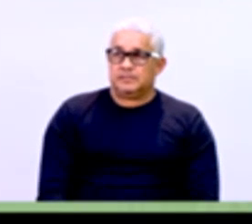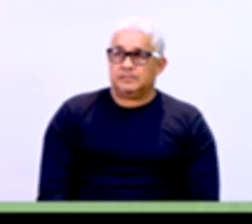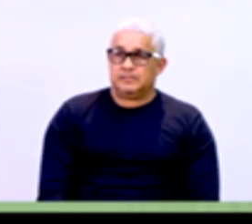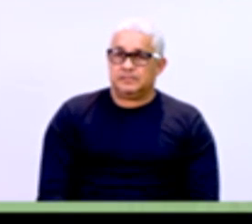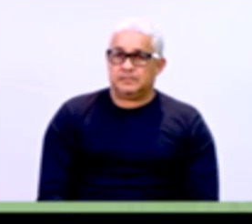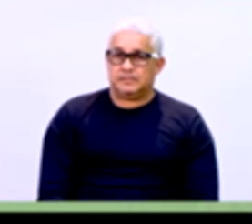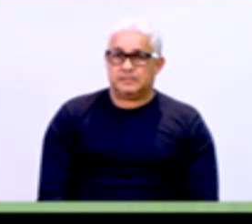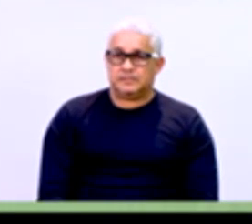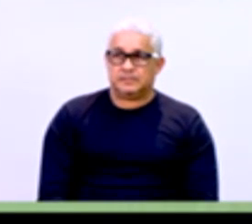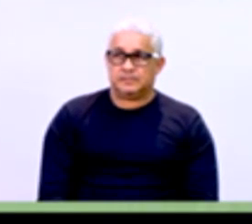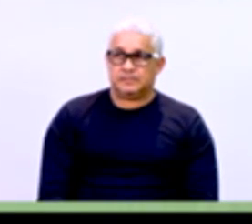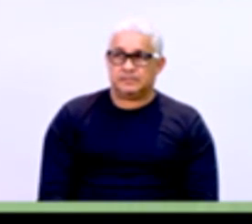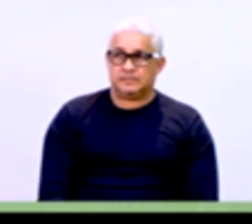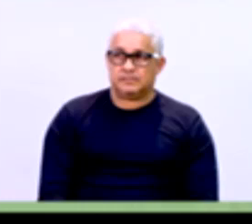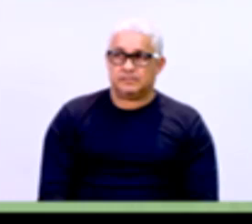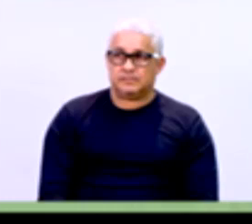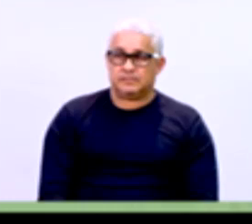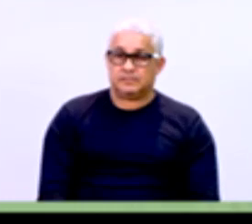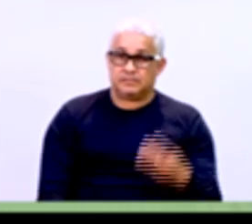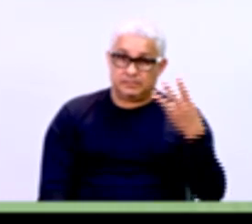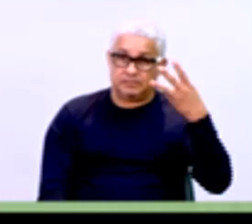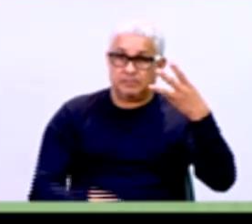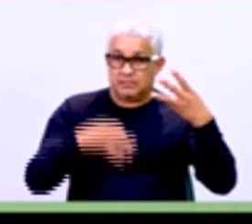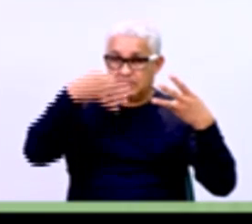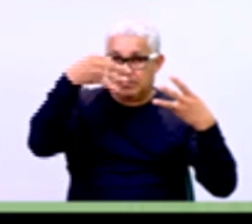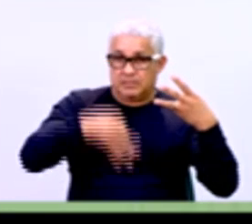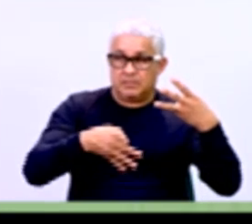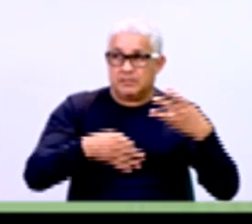questão está correta, não é?